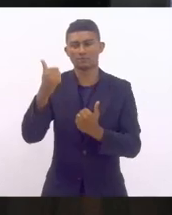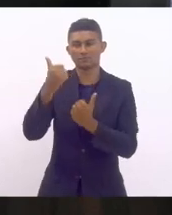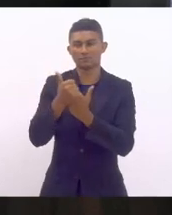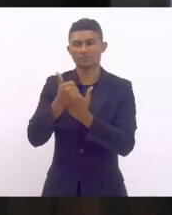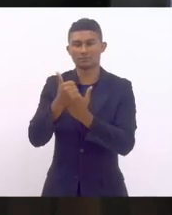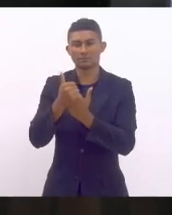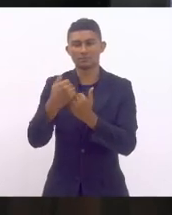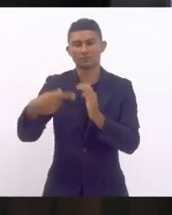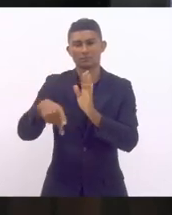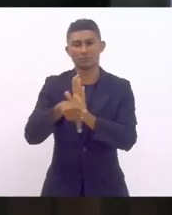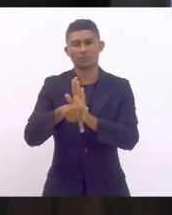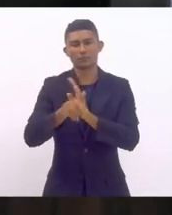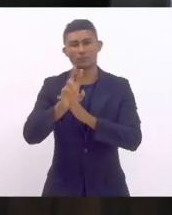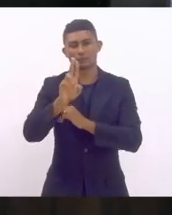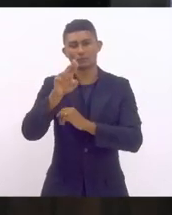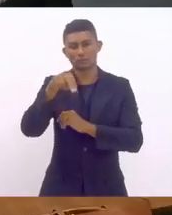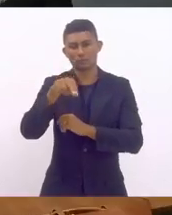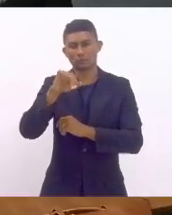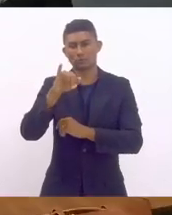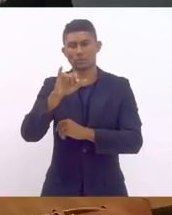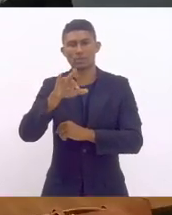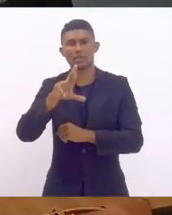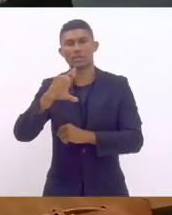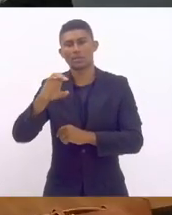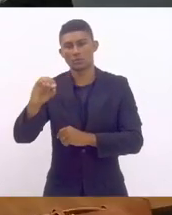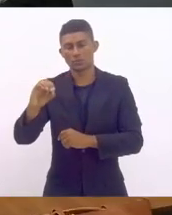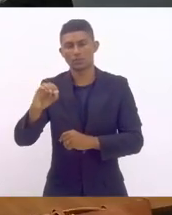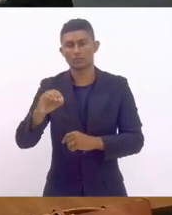a usar a palavra